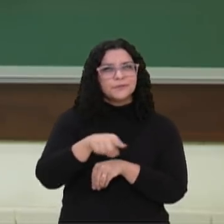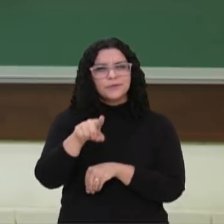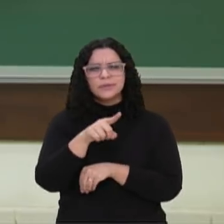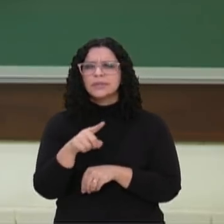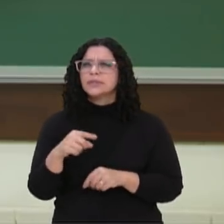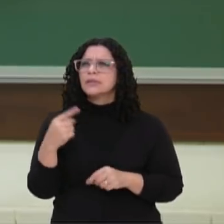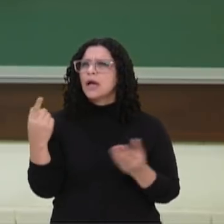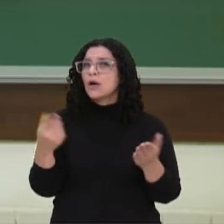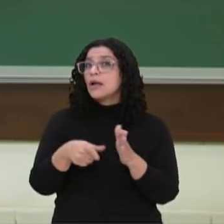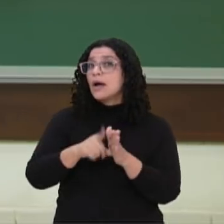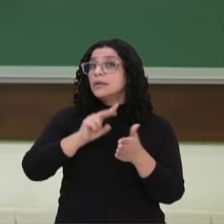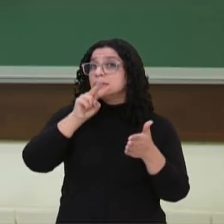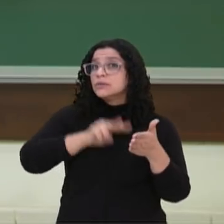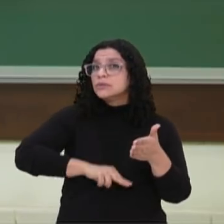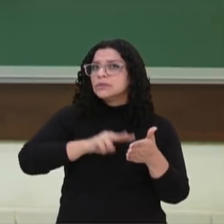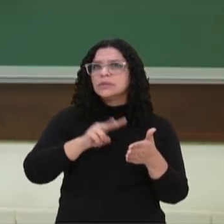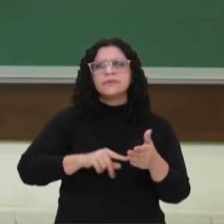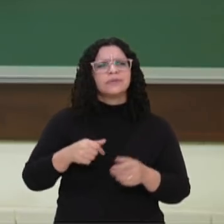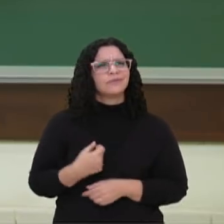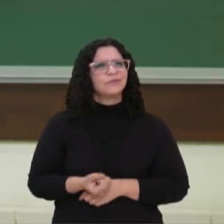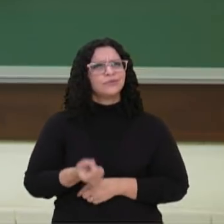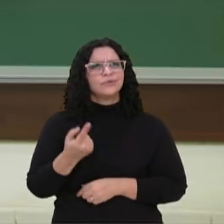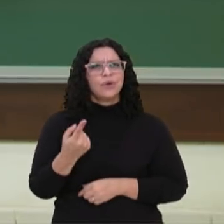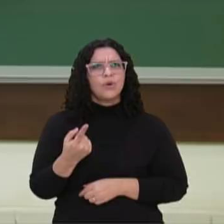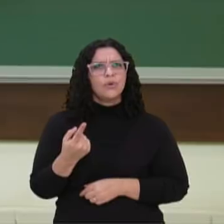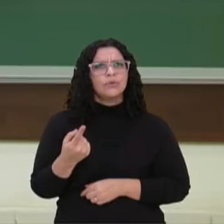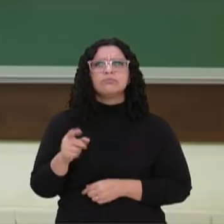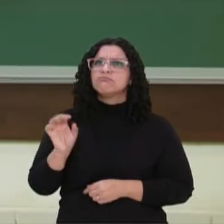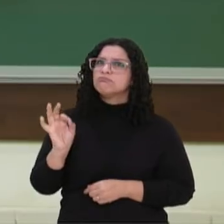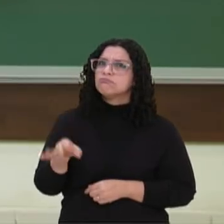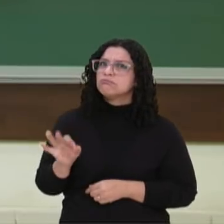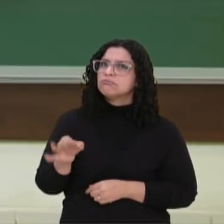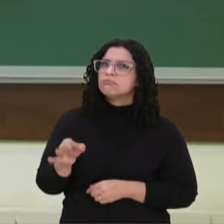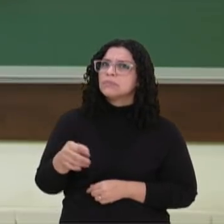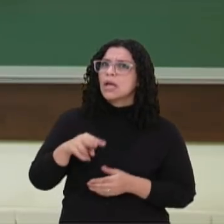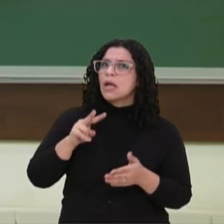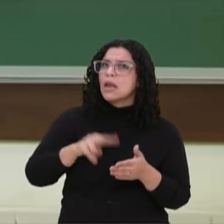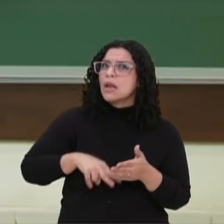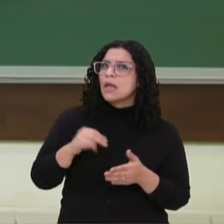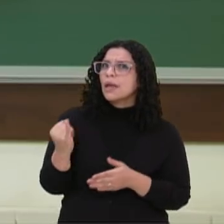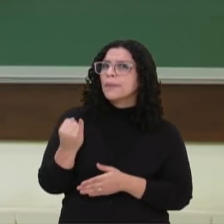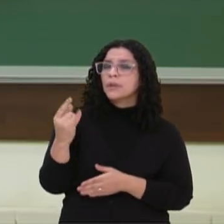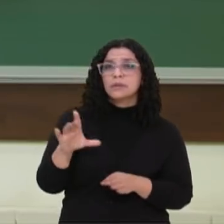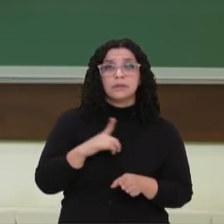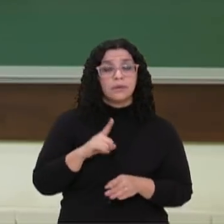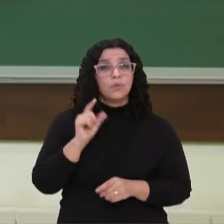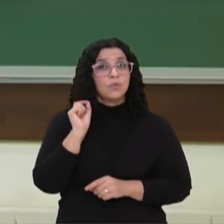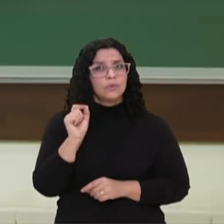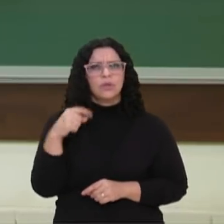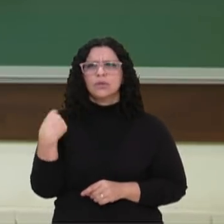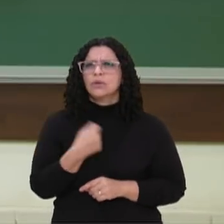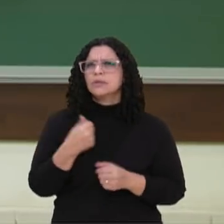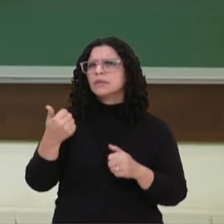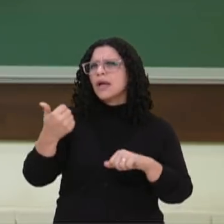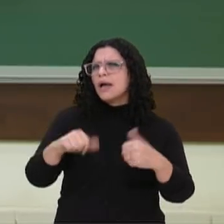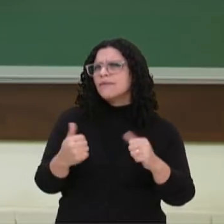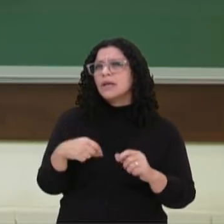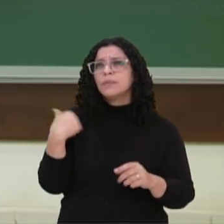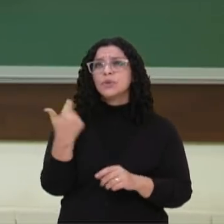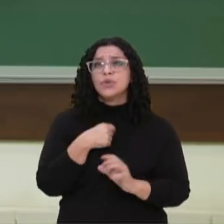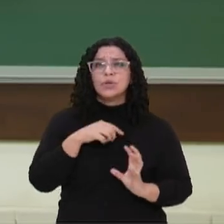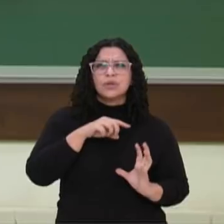vocês, antes da leitura, vocês falam, nossa, o quanto é importante essa leitura. Veja bem, se nós verificarmos o